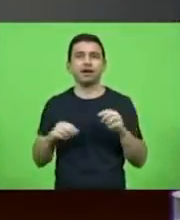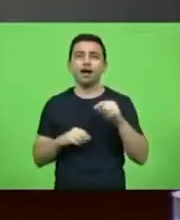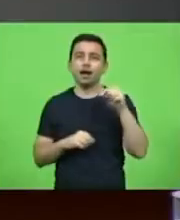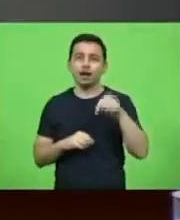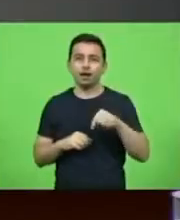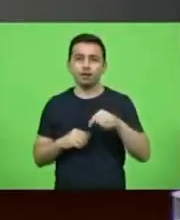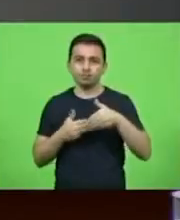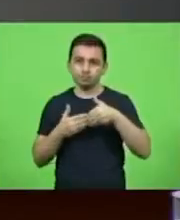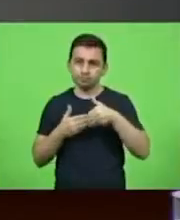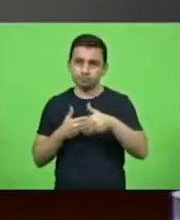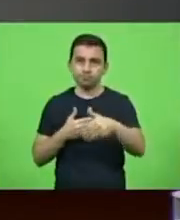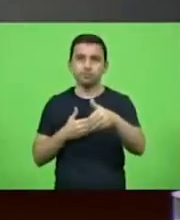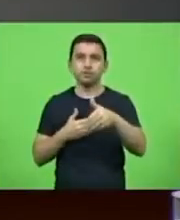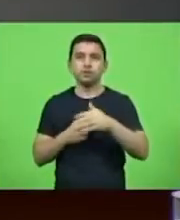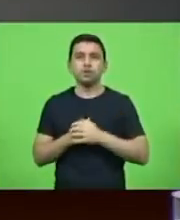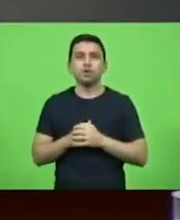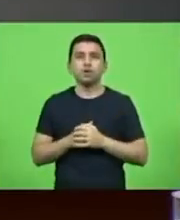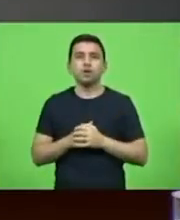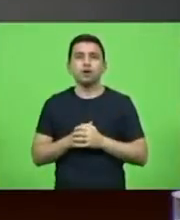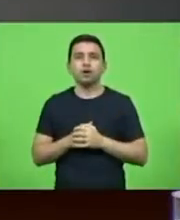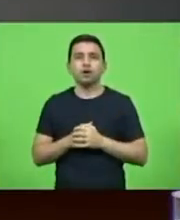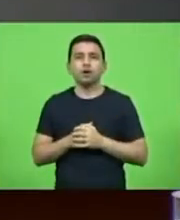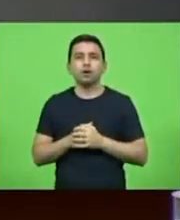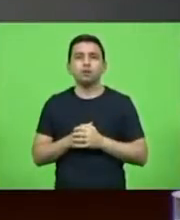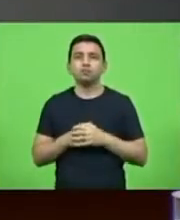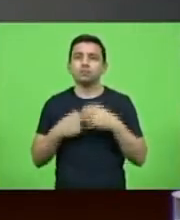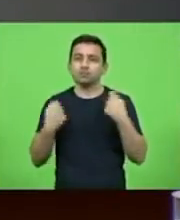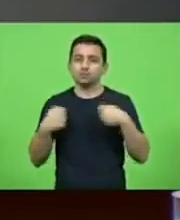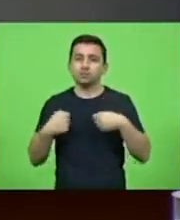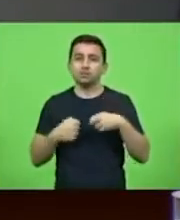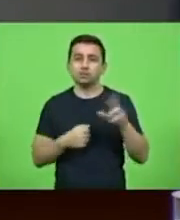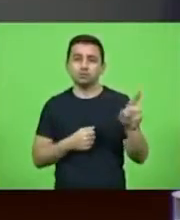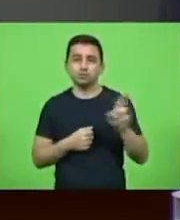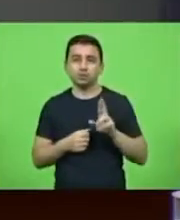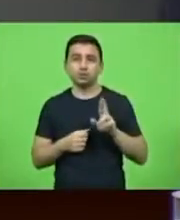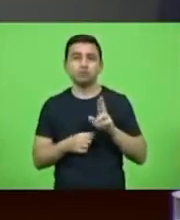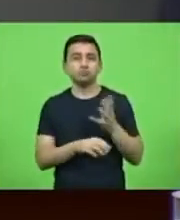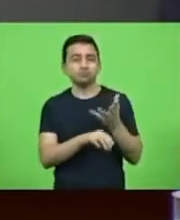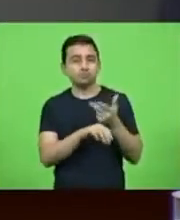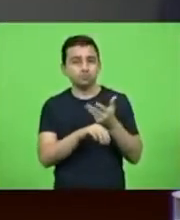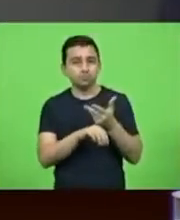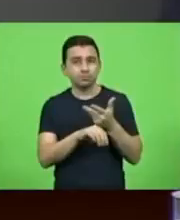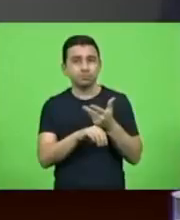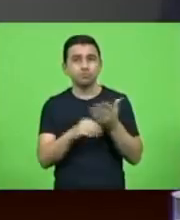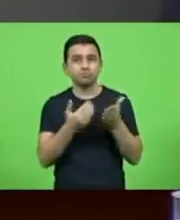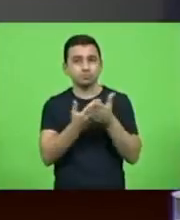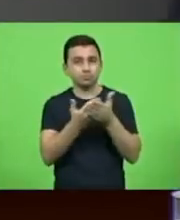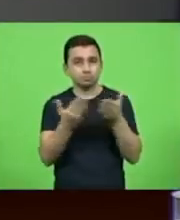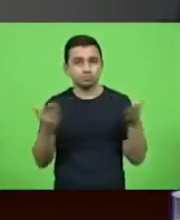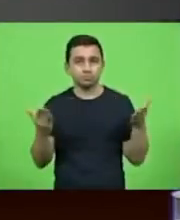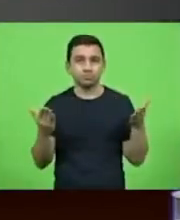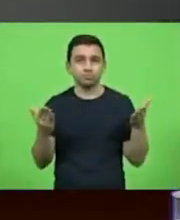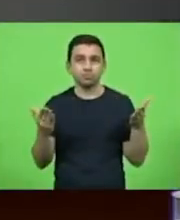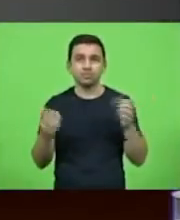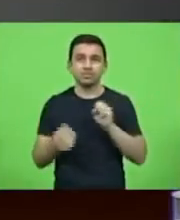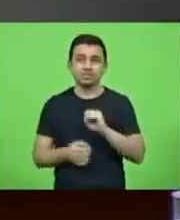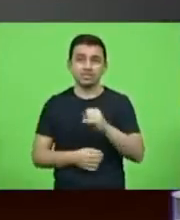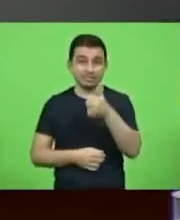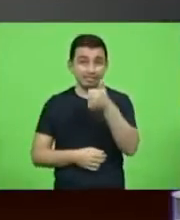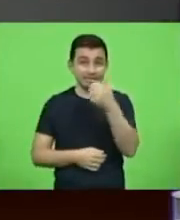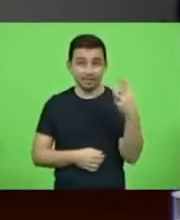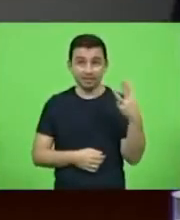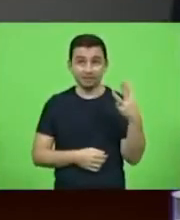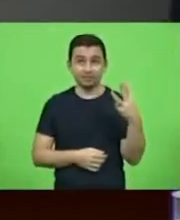daqui deputado Ismael sem pelo menos as respostas das diligências se foram 13